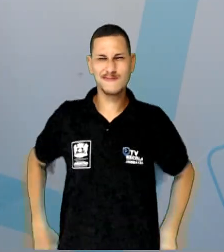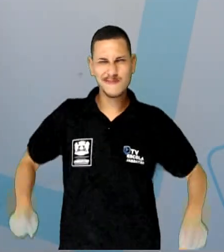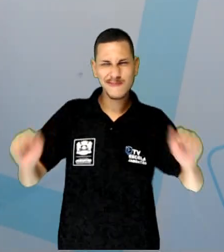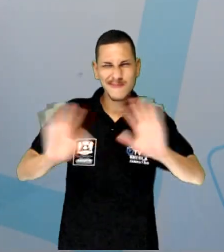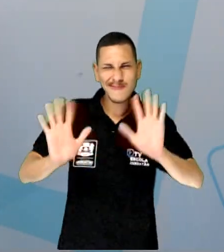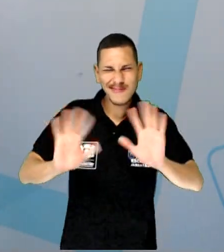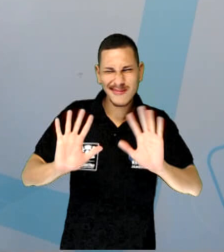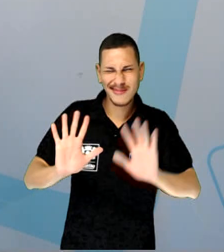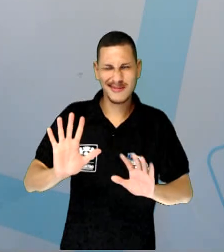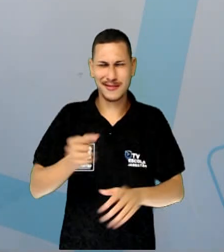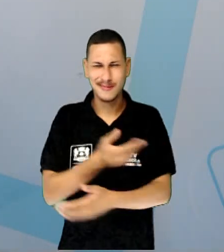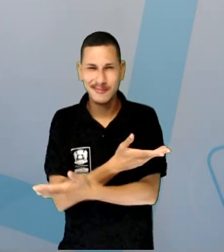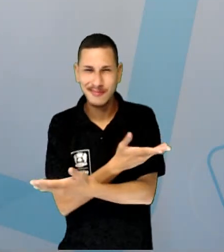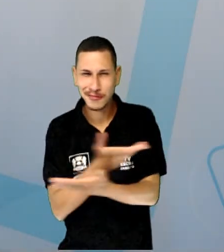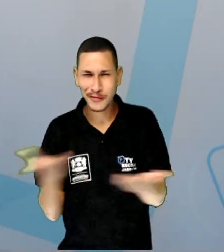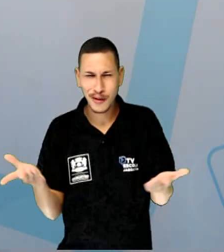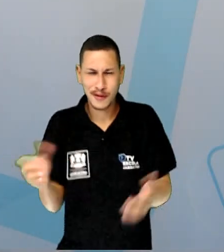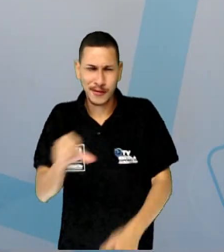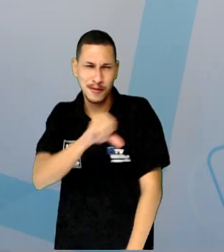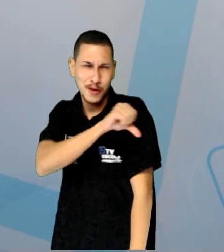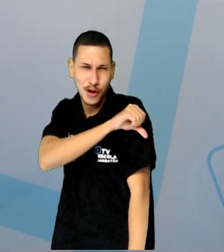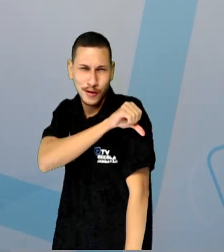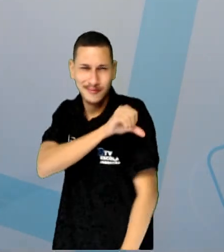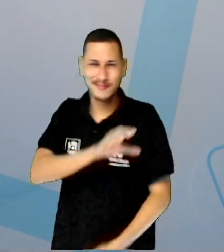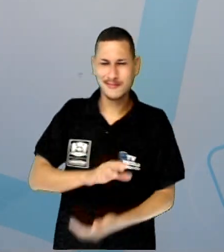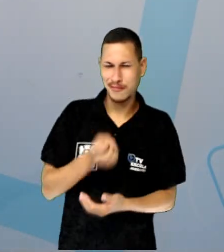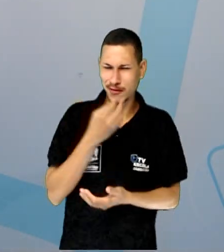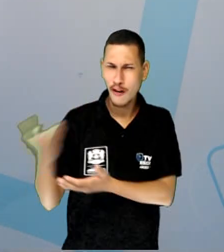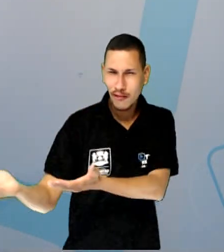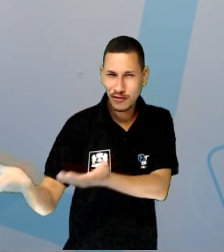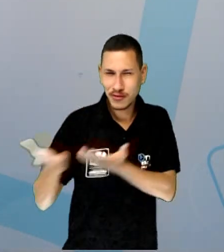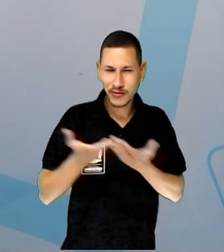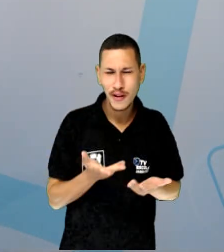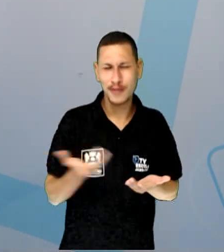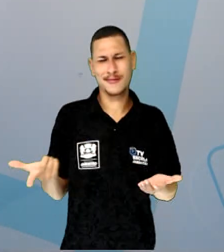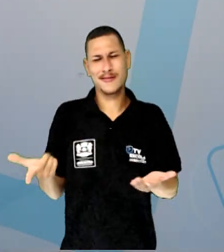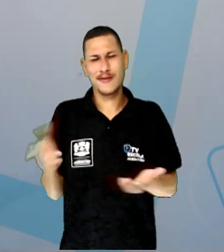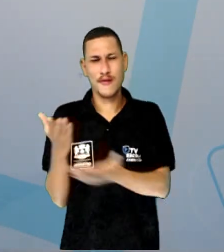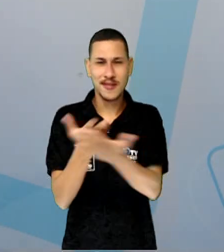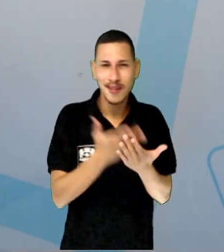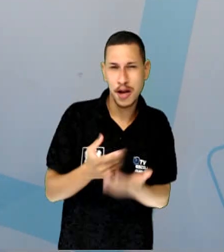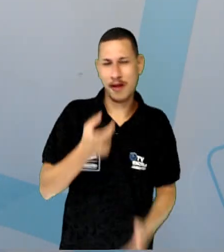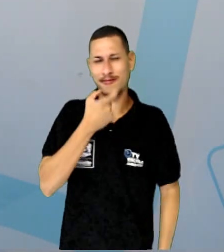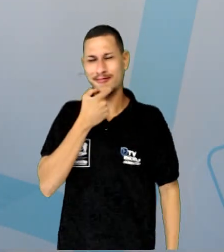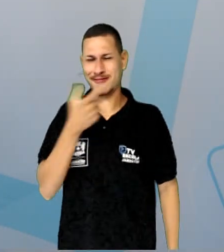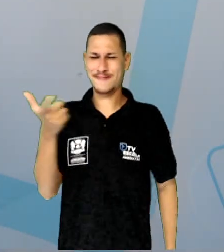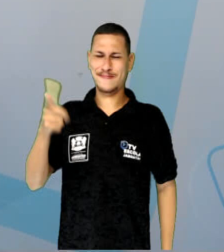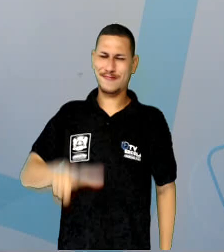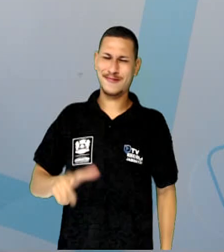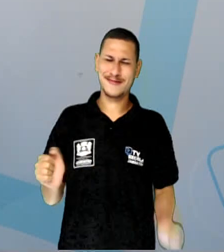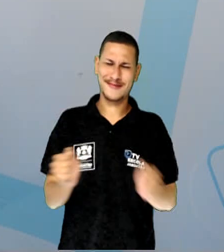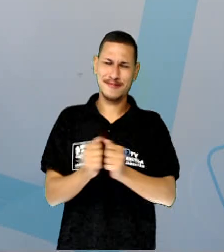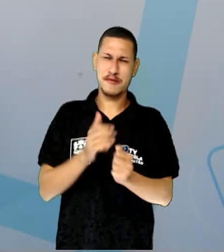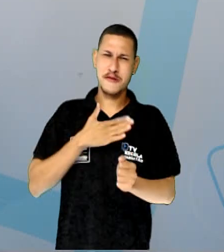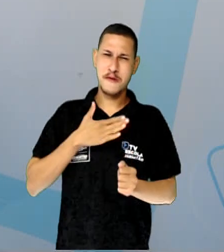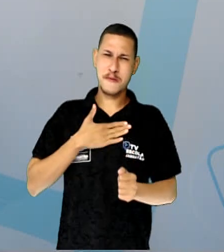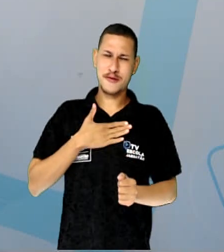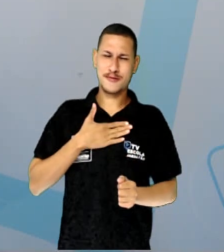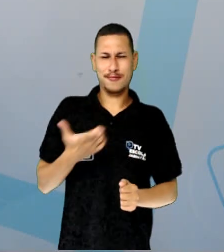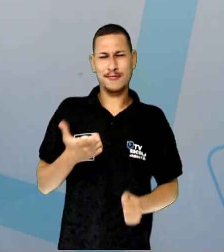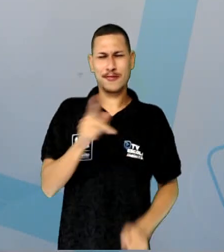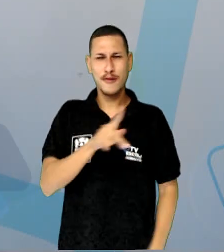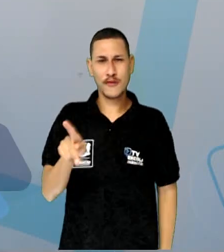Olá, aluno, aluna de nonos anos. Sejam bem-vindos a mais uma aula de inglês comigo, Teacher